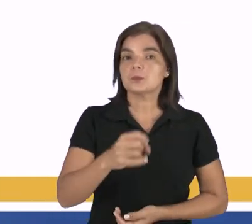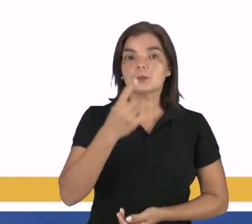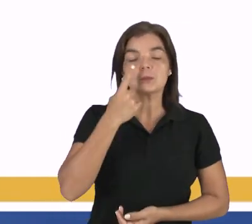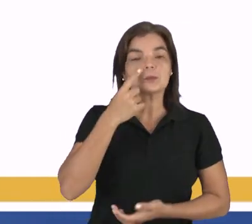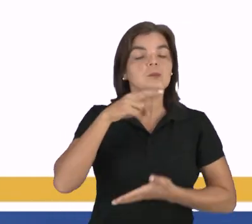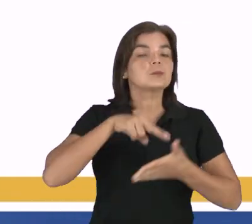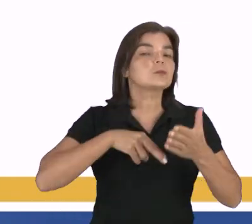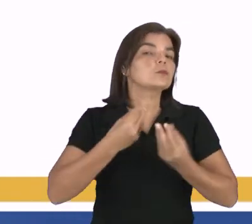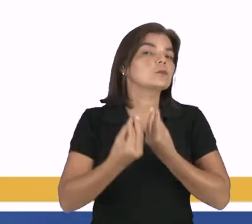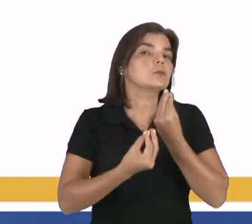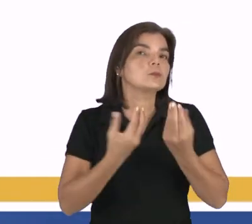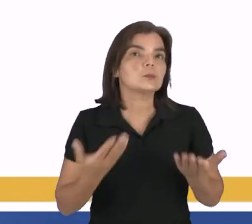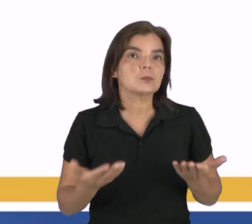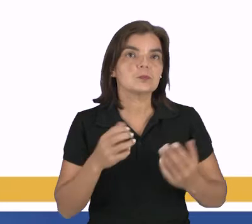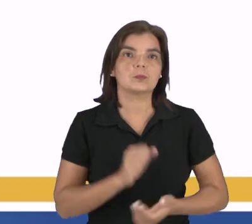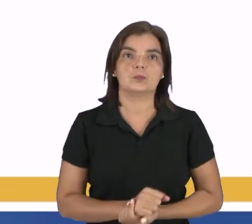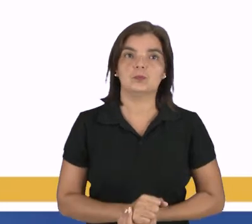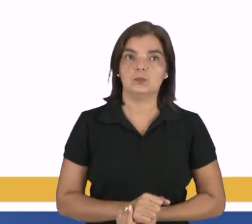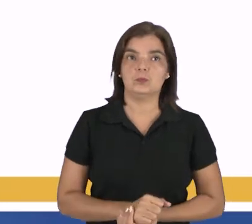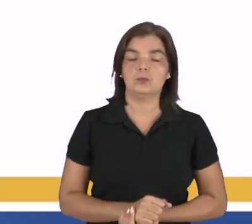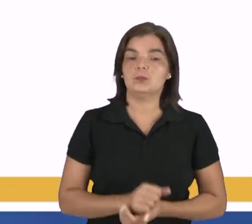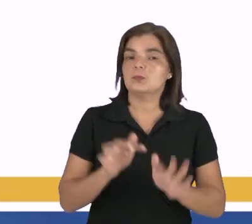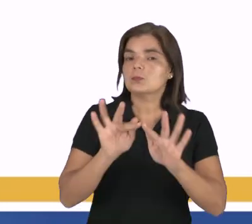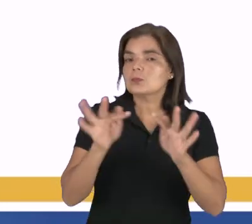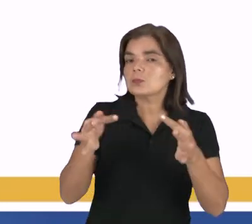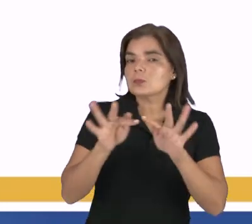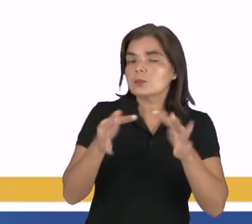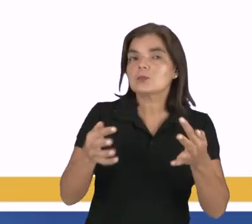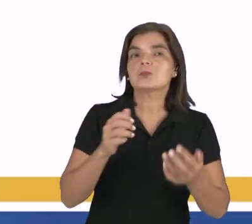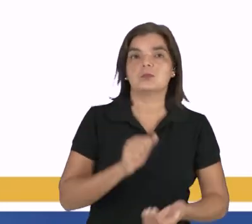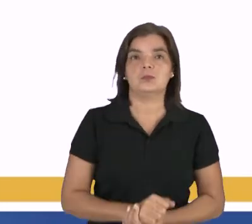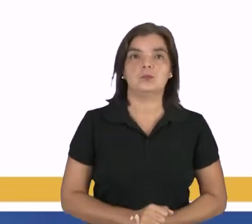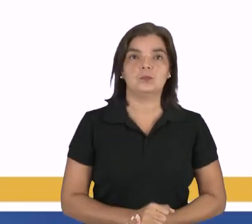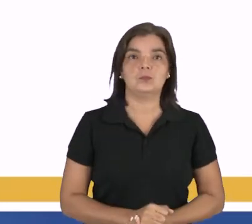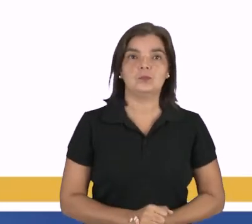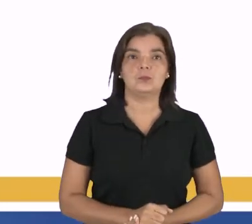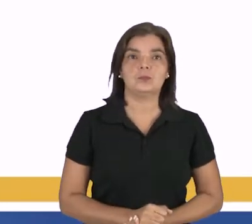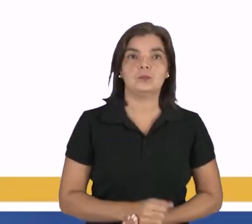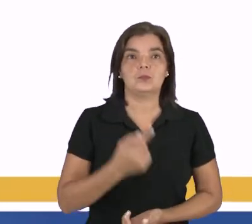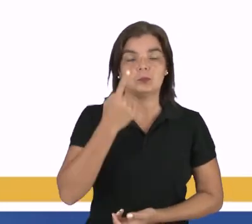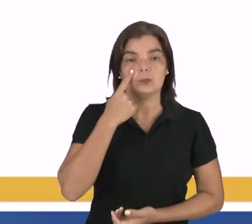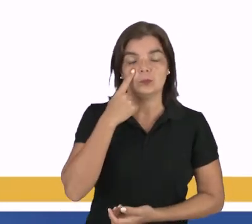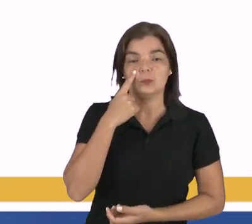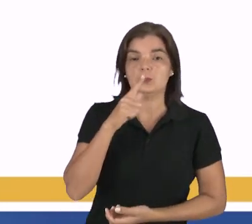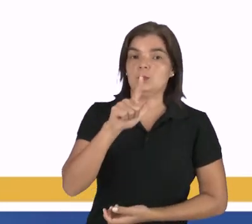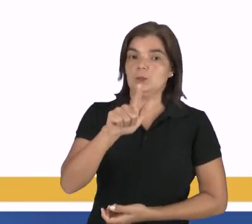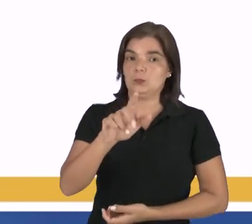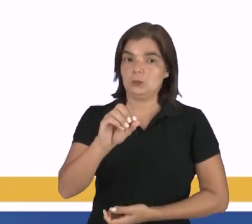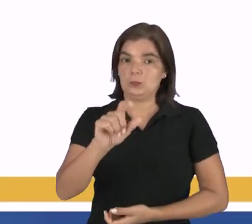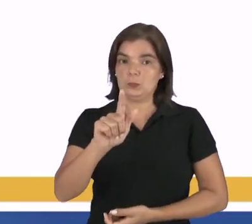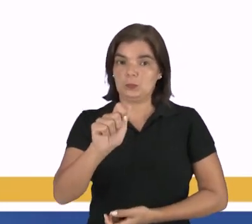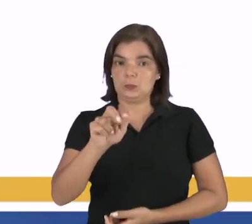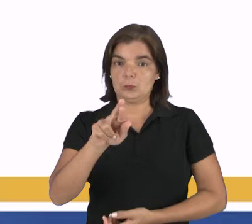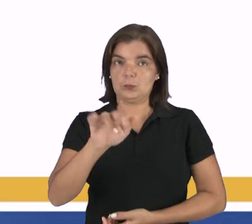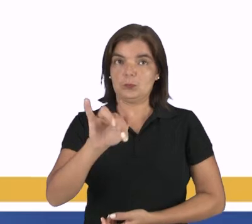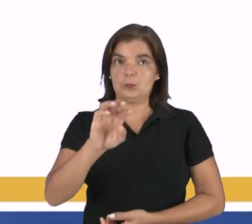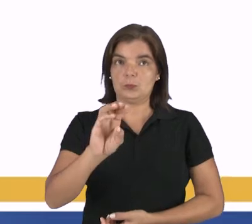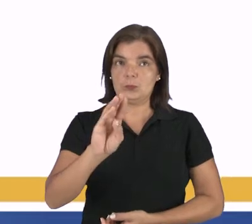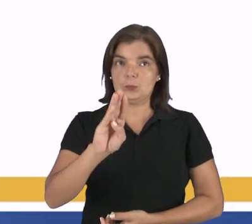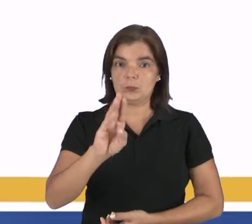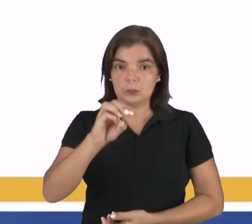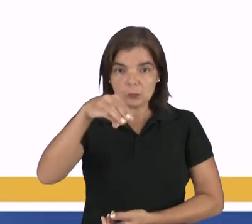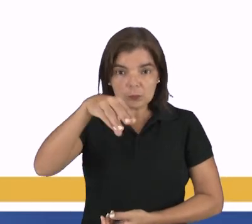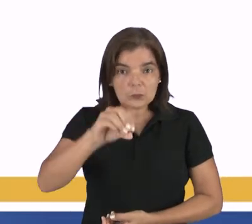como se lê essa nomenclatura? É bem simples, pessoal. Você vai ler da seguinte maneira. O logaritmo